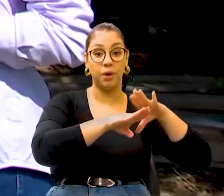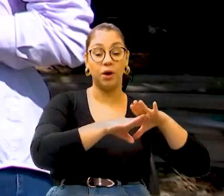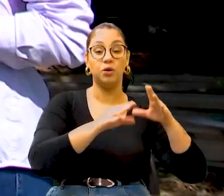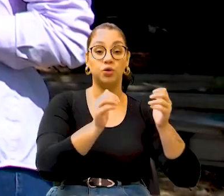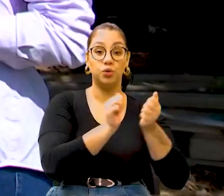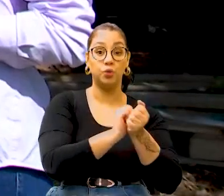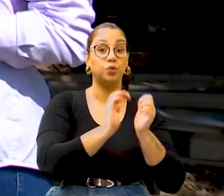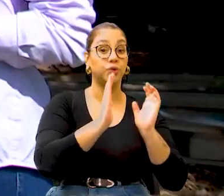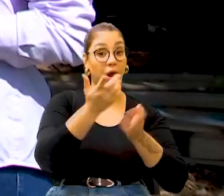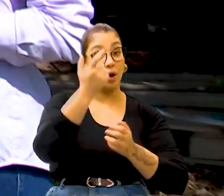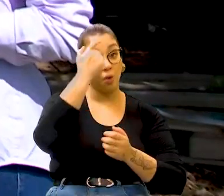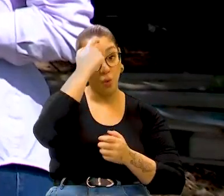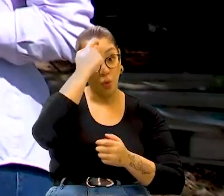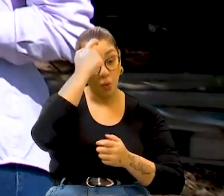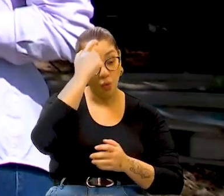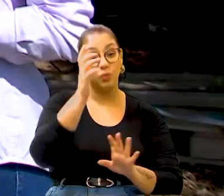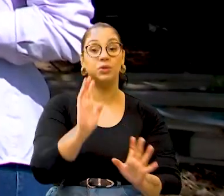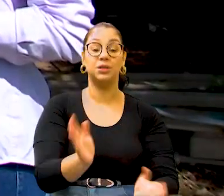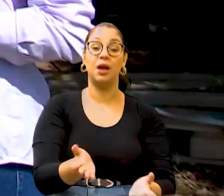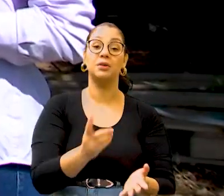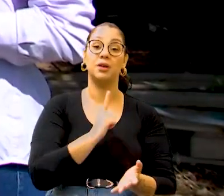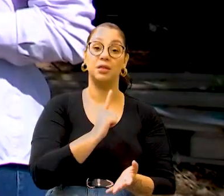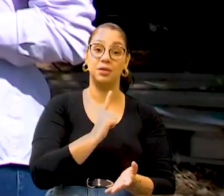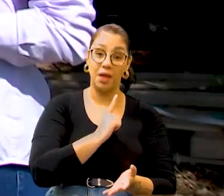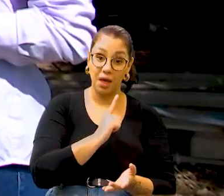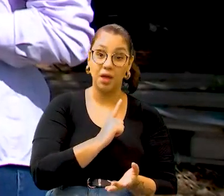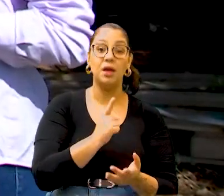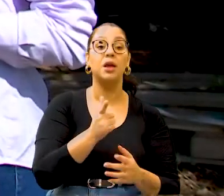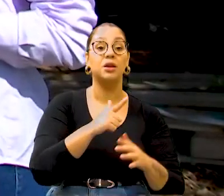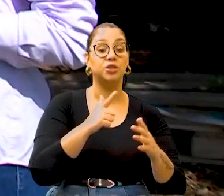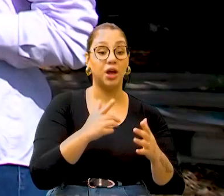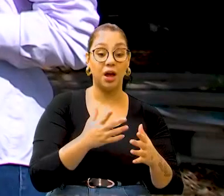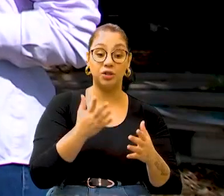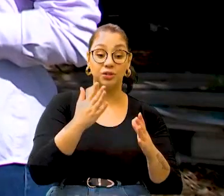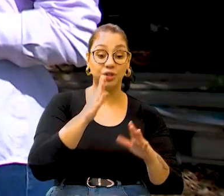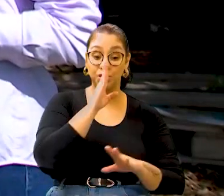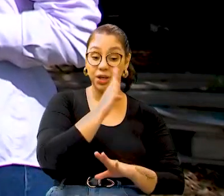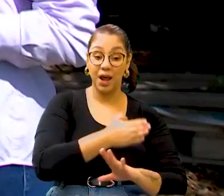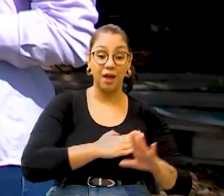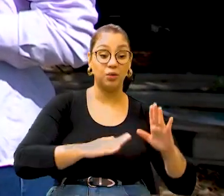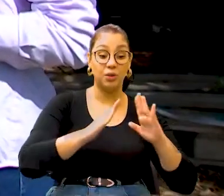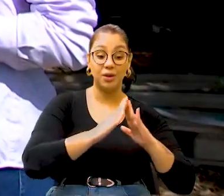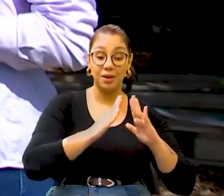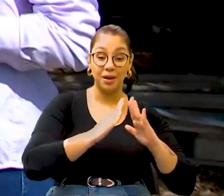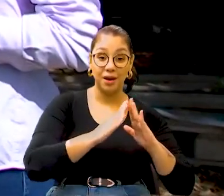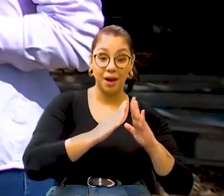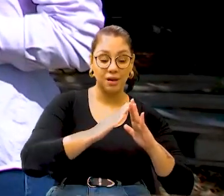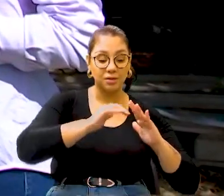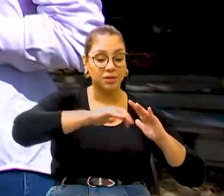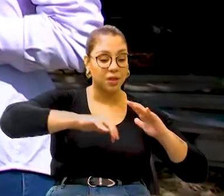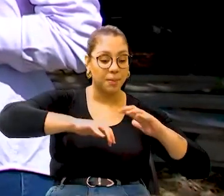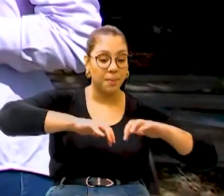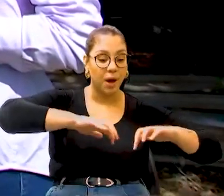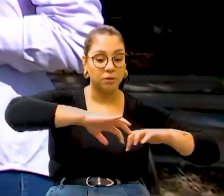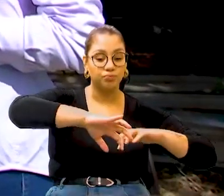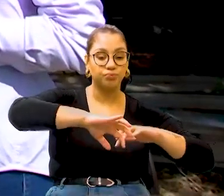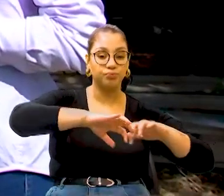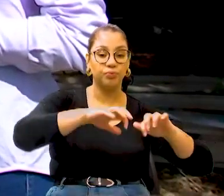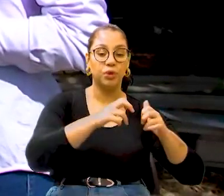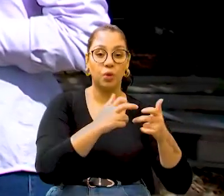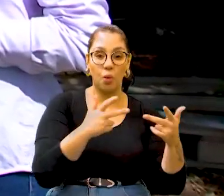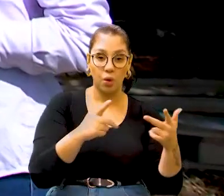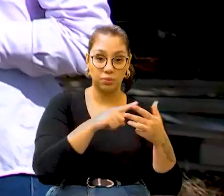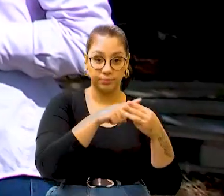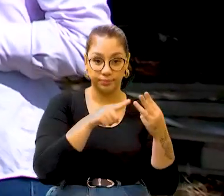têm consciência ambiental e faz a correta separação na fonte. O que significa isso? As pessoas conseguem separar dentro das